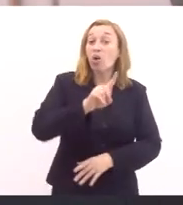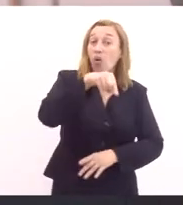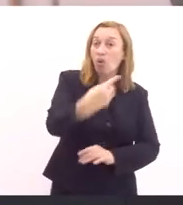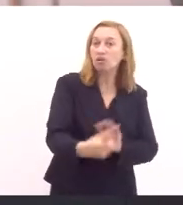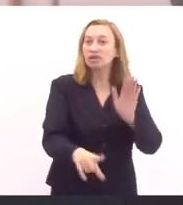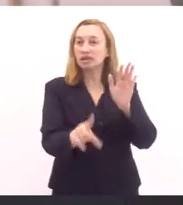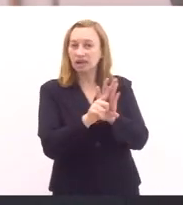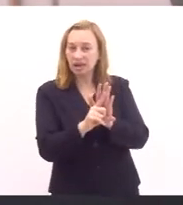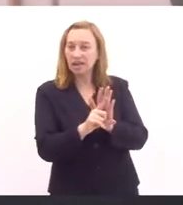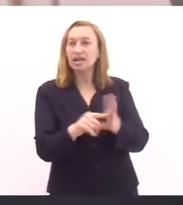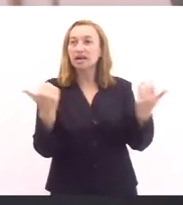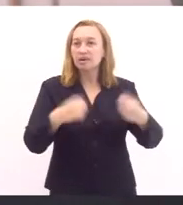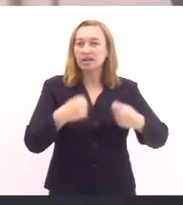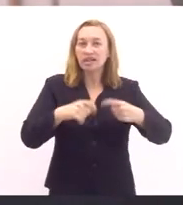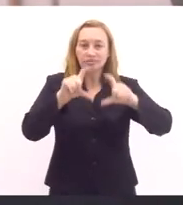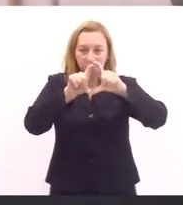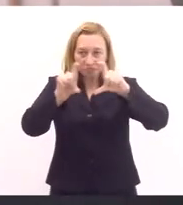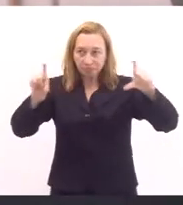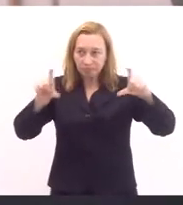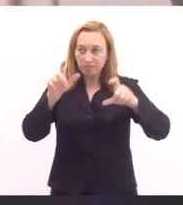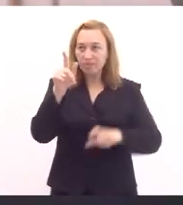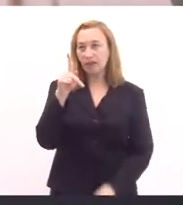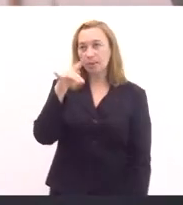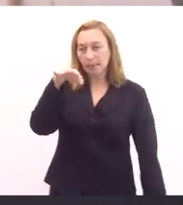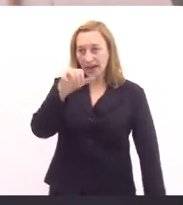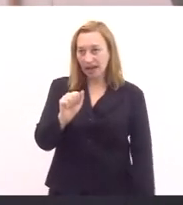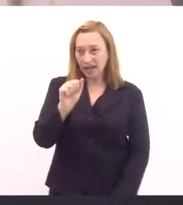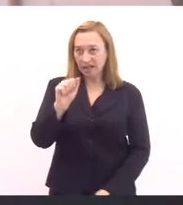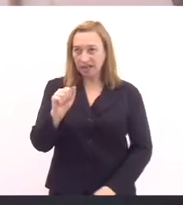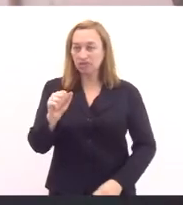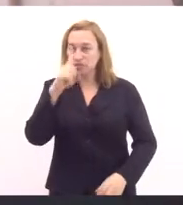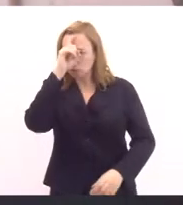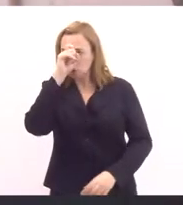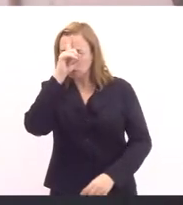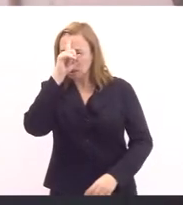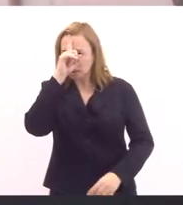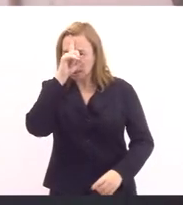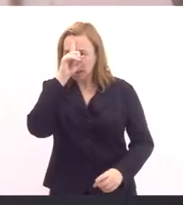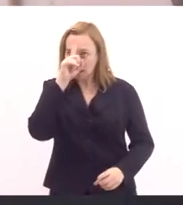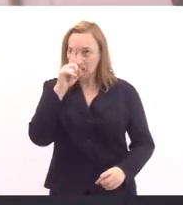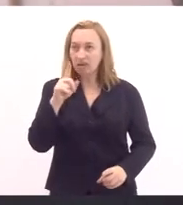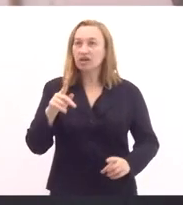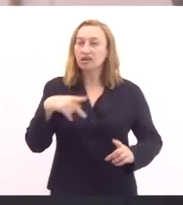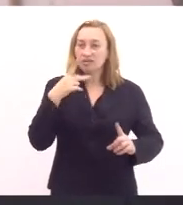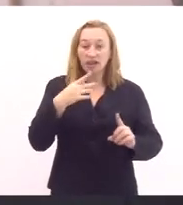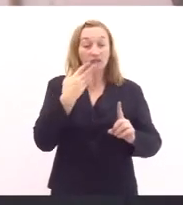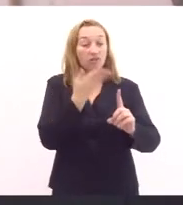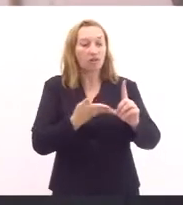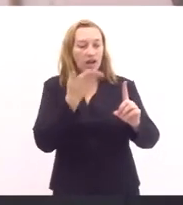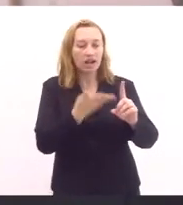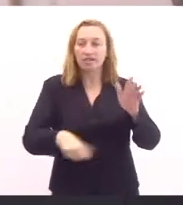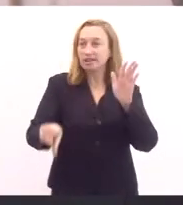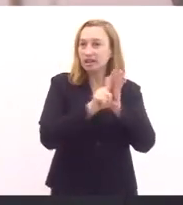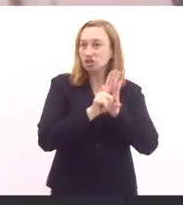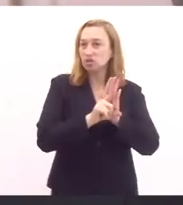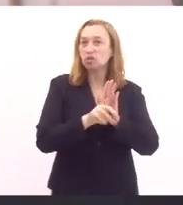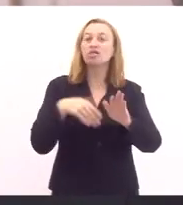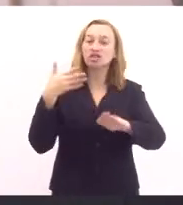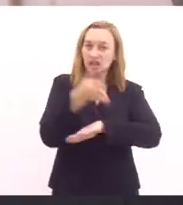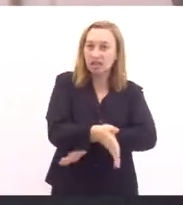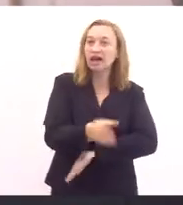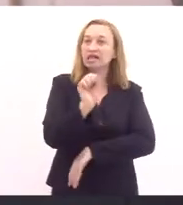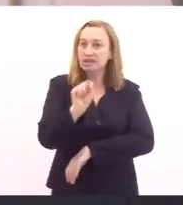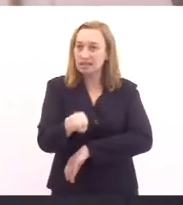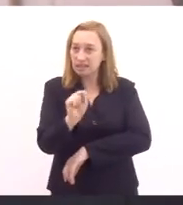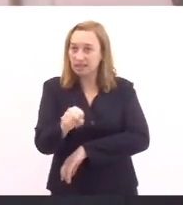para dizer que tinha que ter uma placa na portaria das maternidades e a glória a lei das doulas e a senha do lá tem direito de entrar